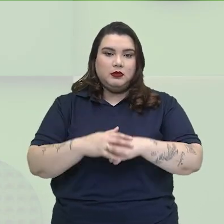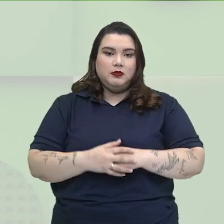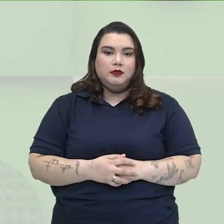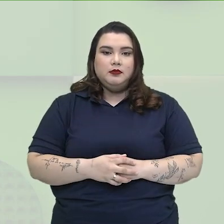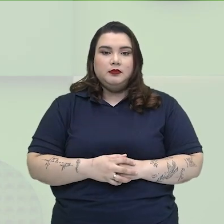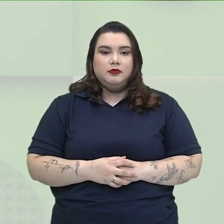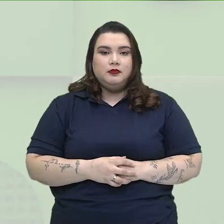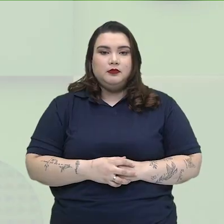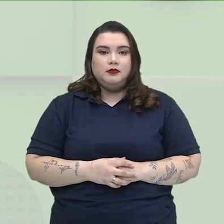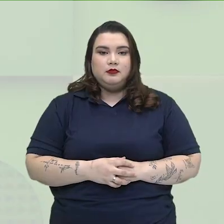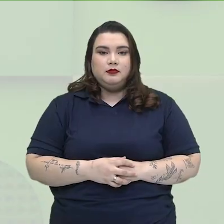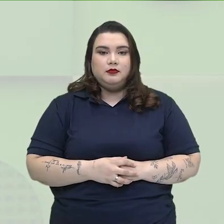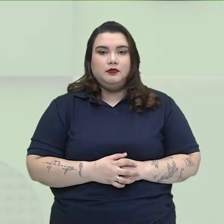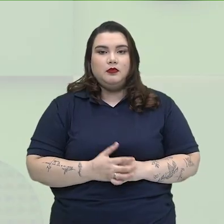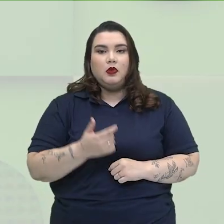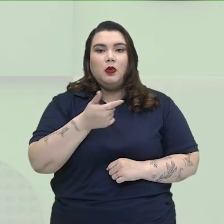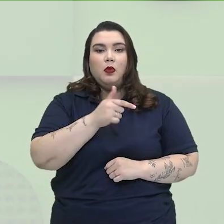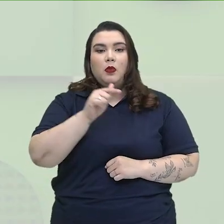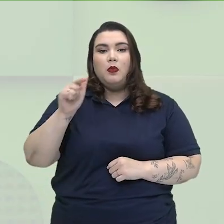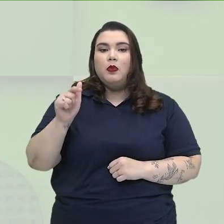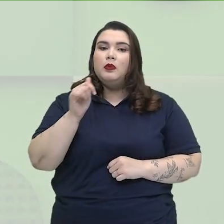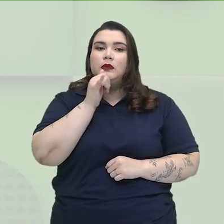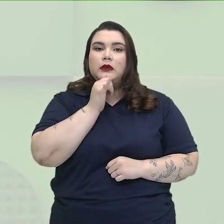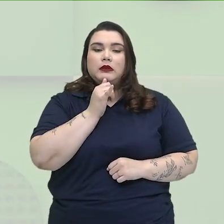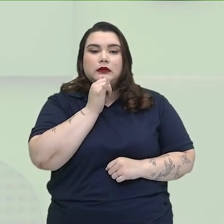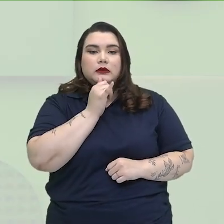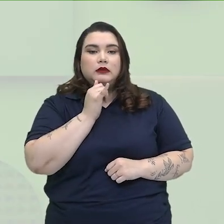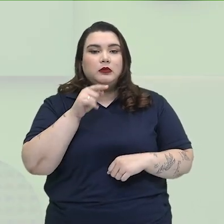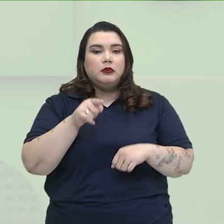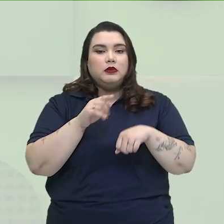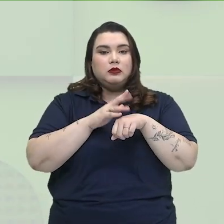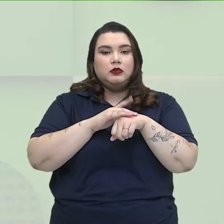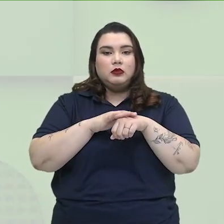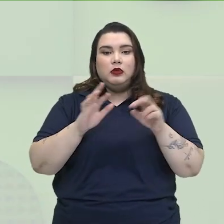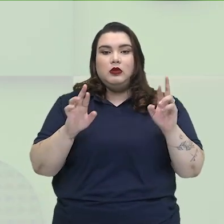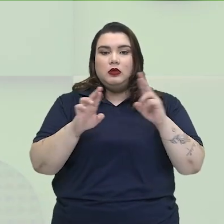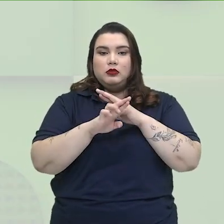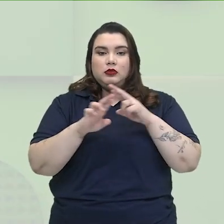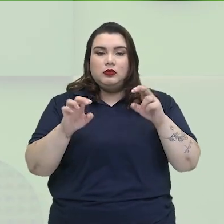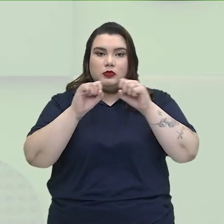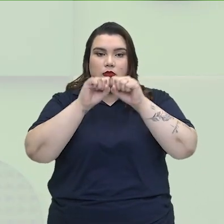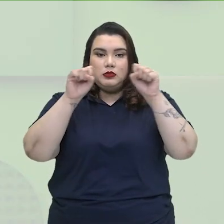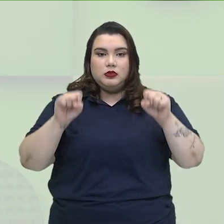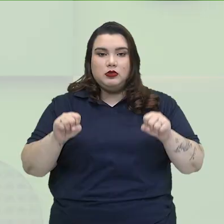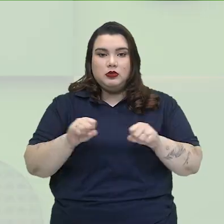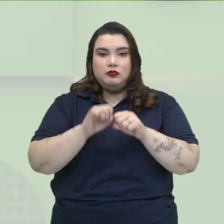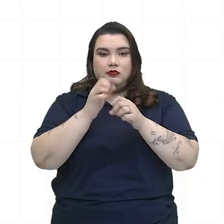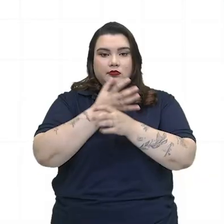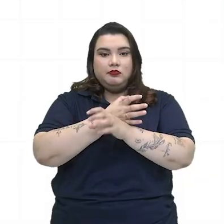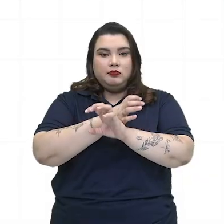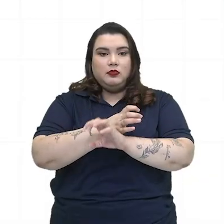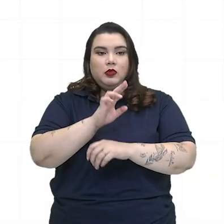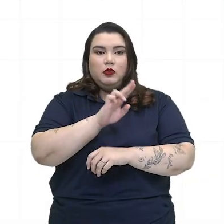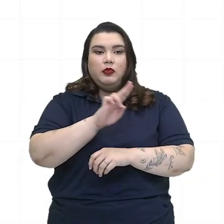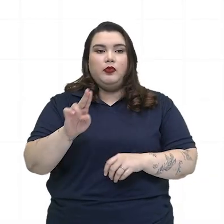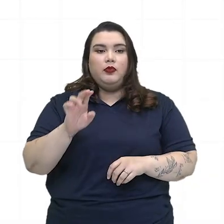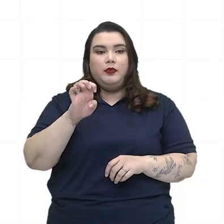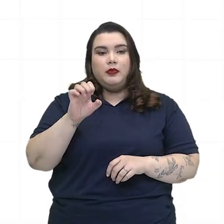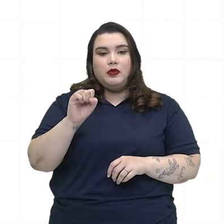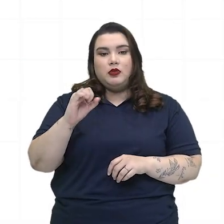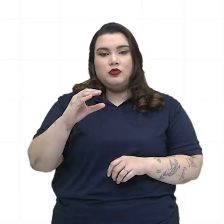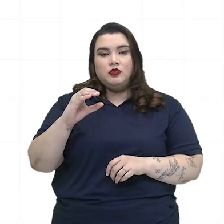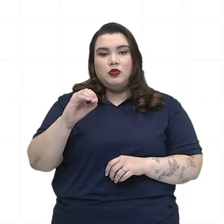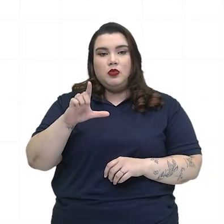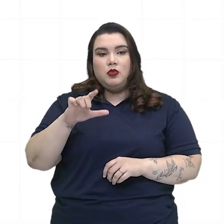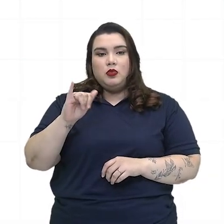lá para um outro exemplo, né, da doença relacionada aí ao sistema esquelético, que é a escoliose. Então,